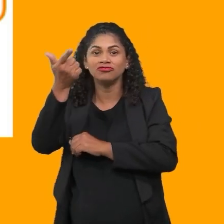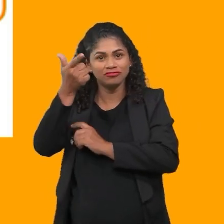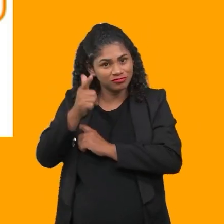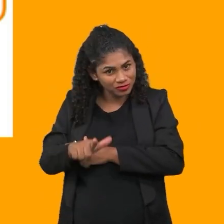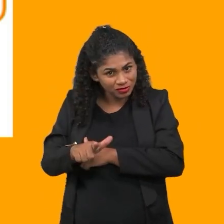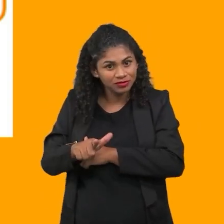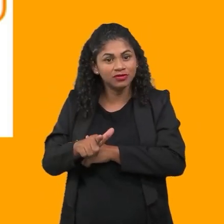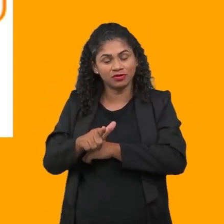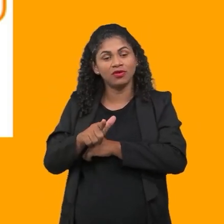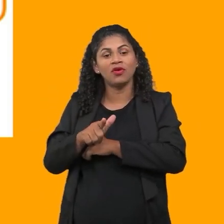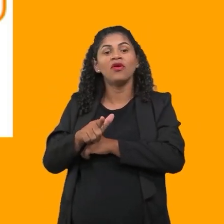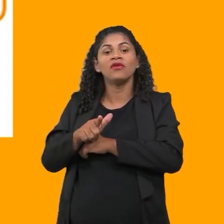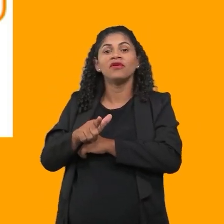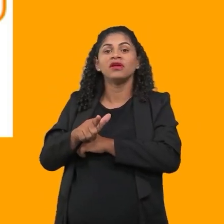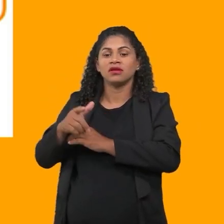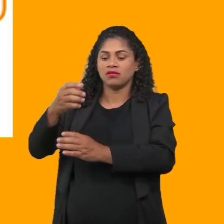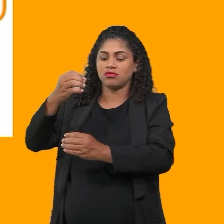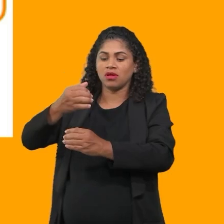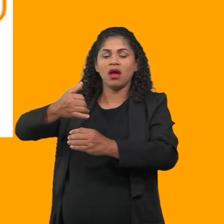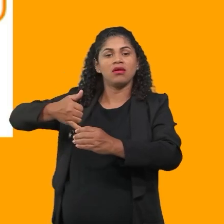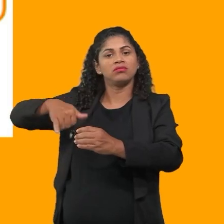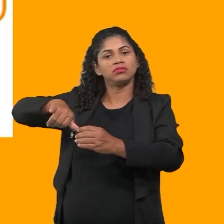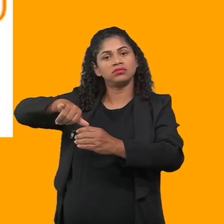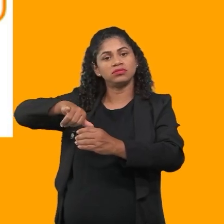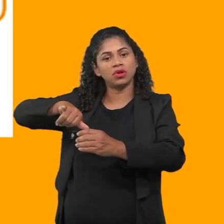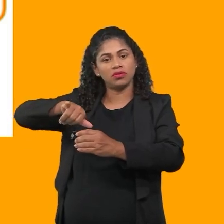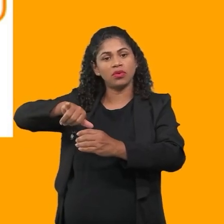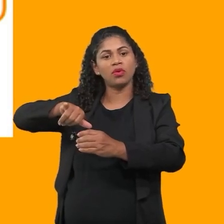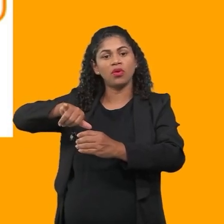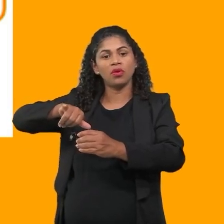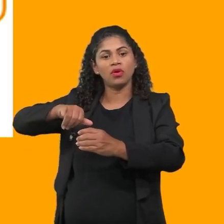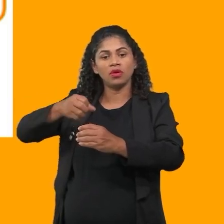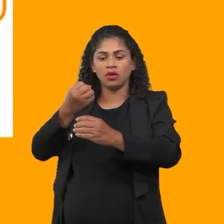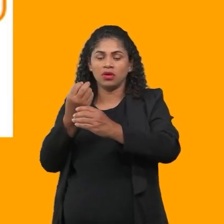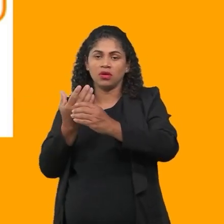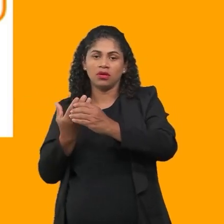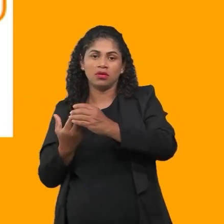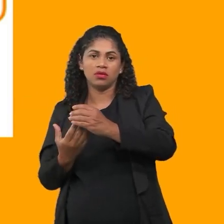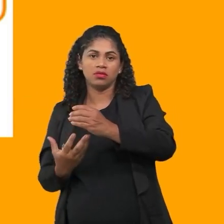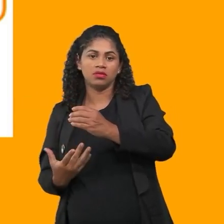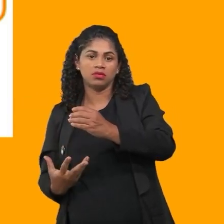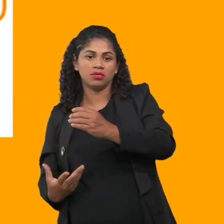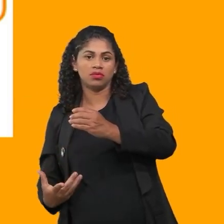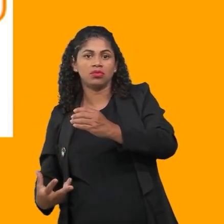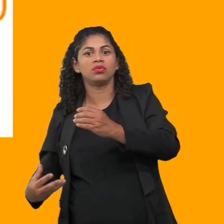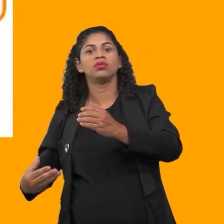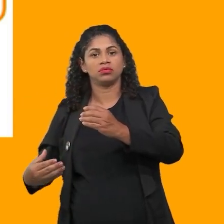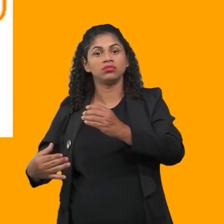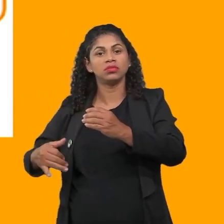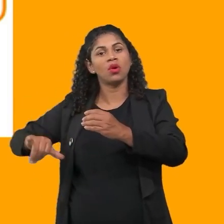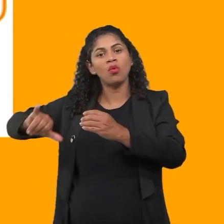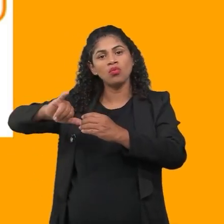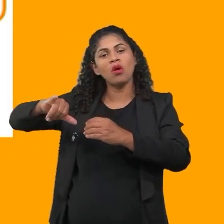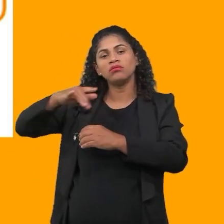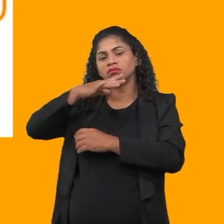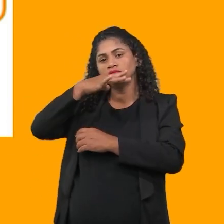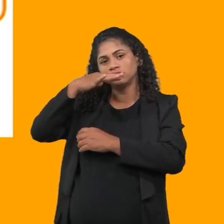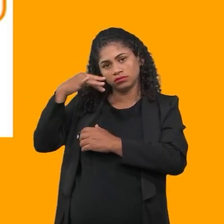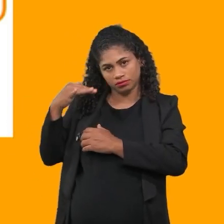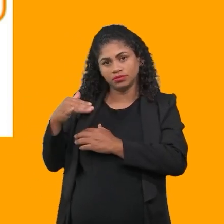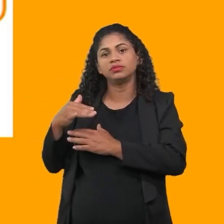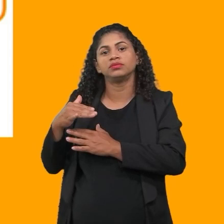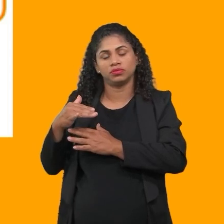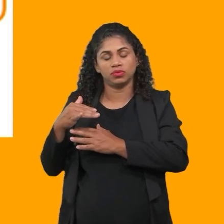ali para o becker, né? Tendo como produto ali dessa destilação o óleo essencial. Então